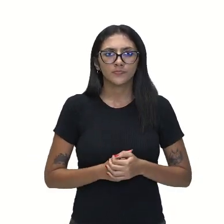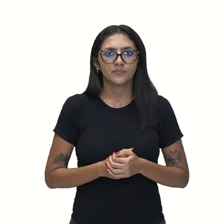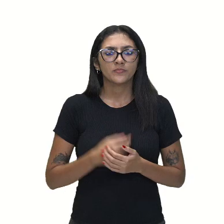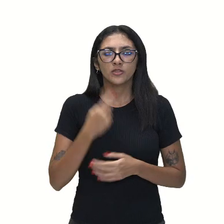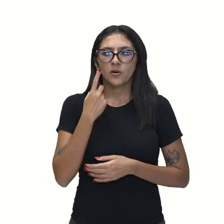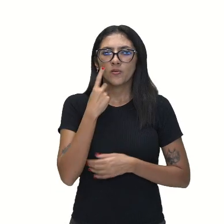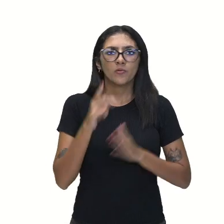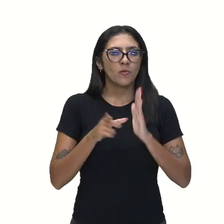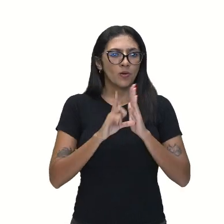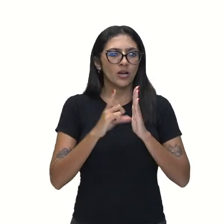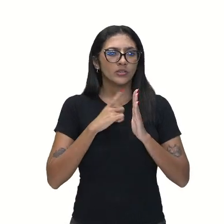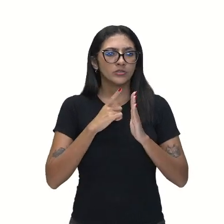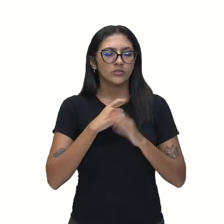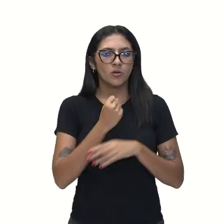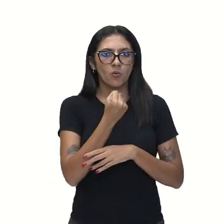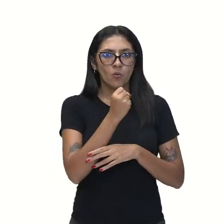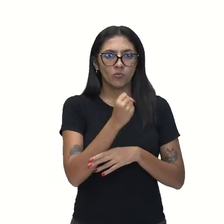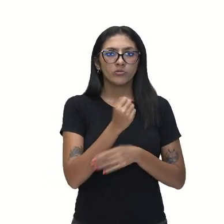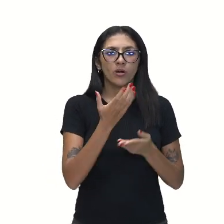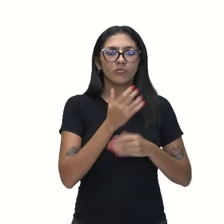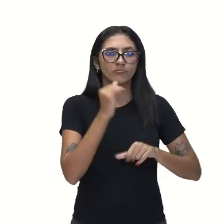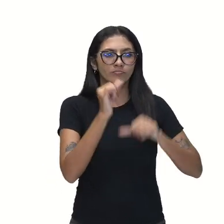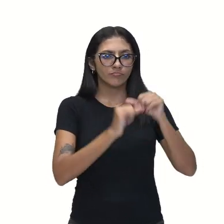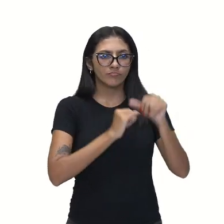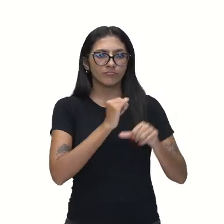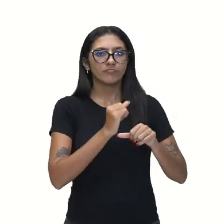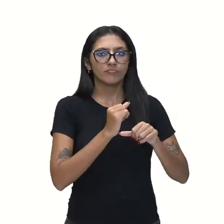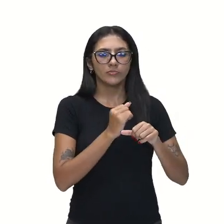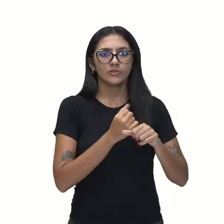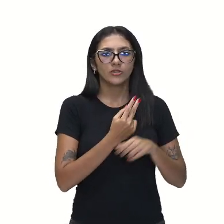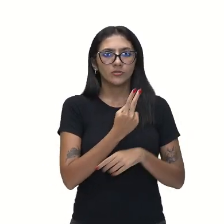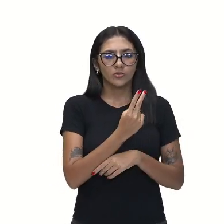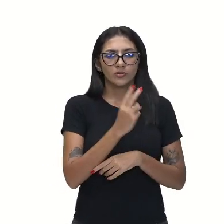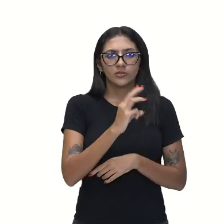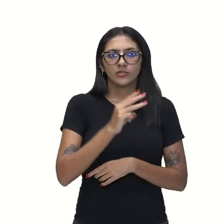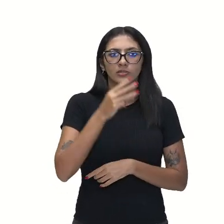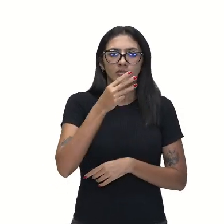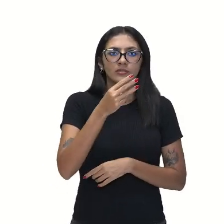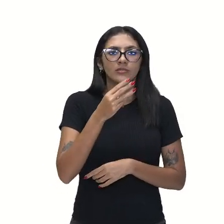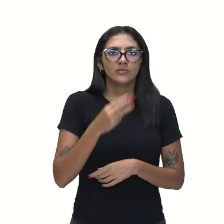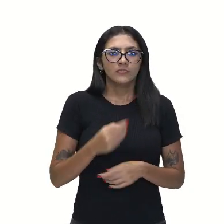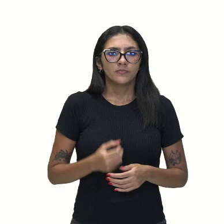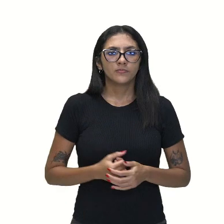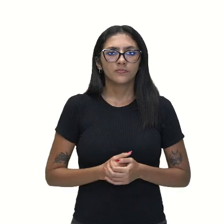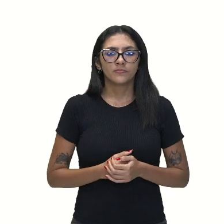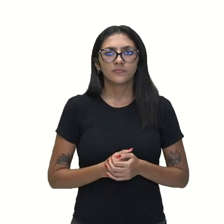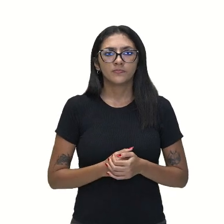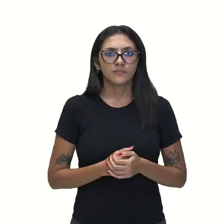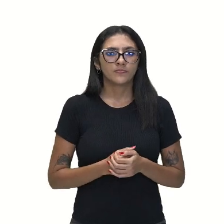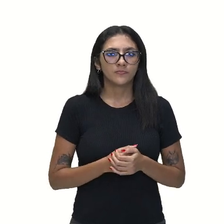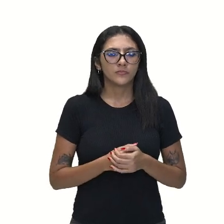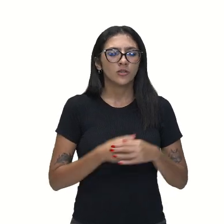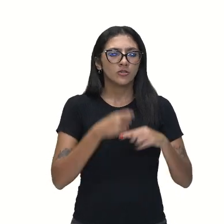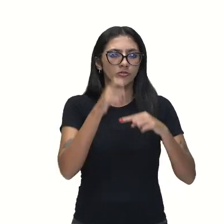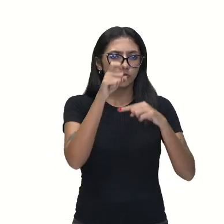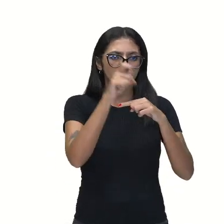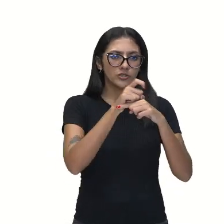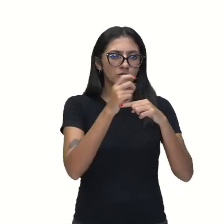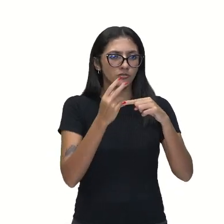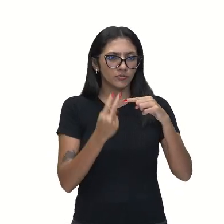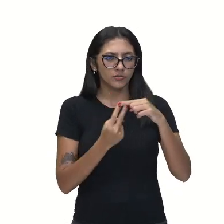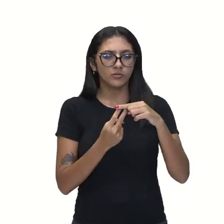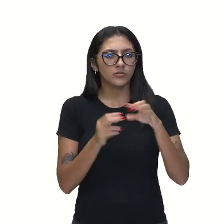8, agora é 2 elevado a 3, tá bom? E aqui o x sobre 2 permanece, né? X